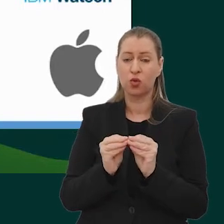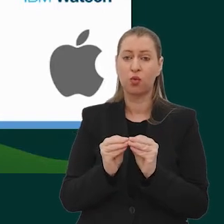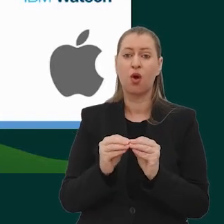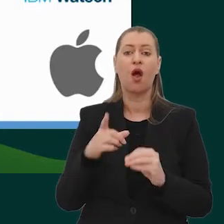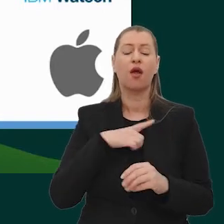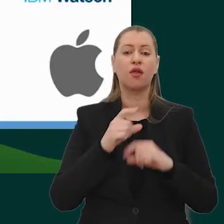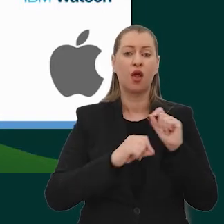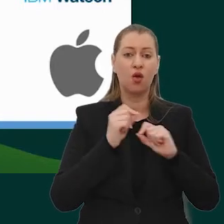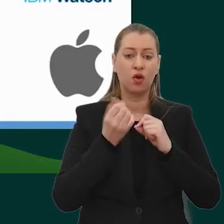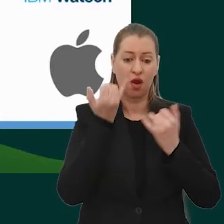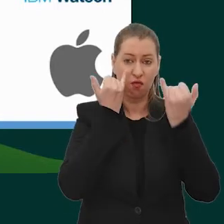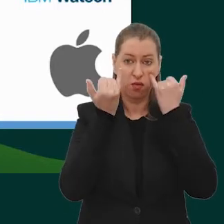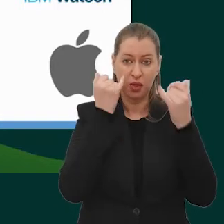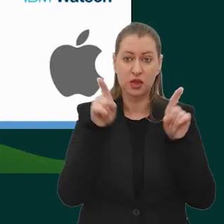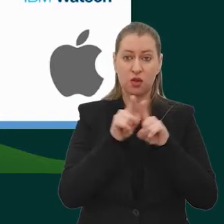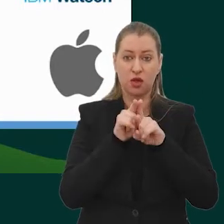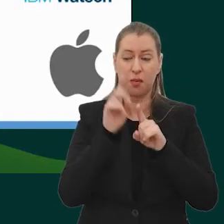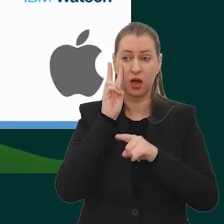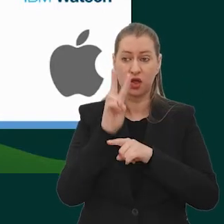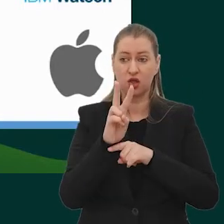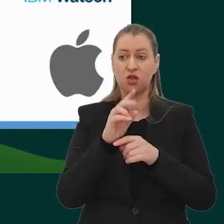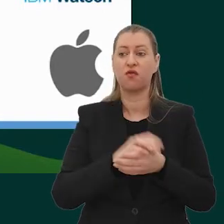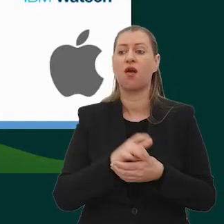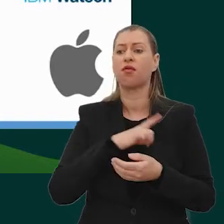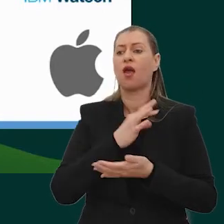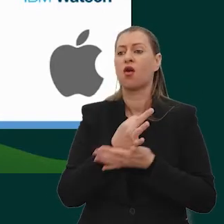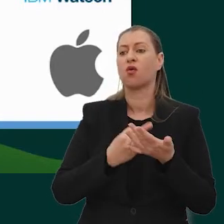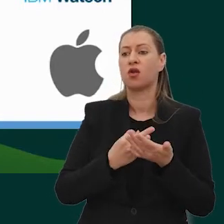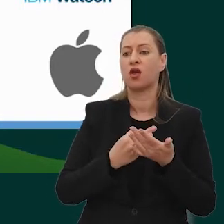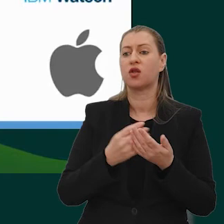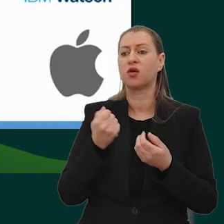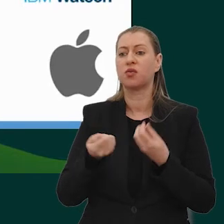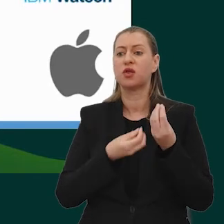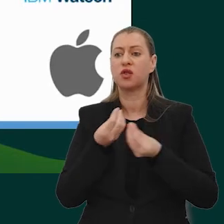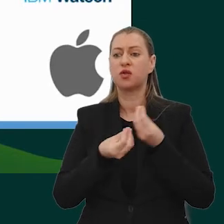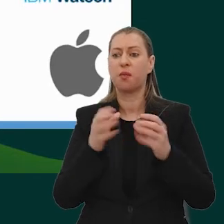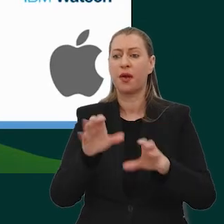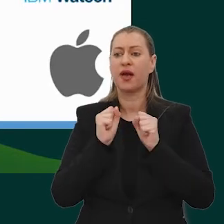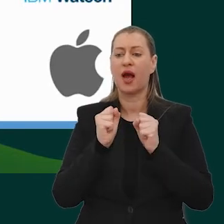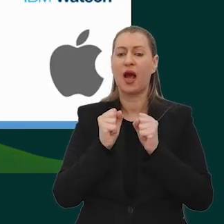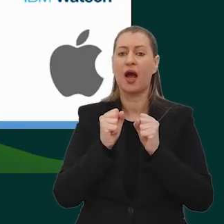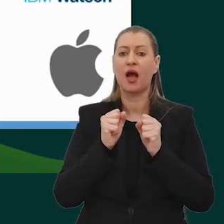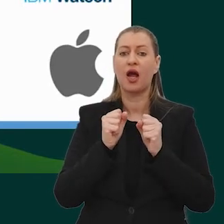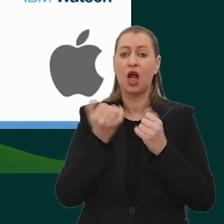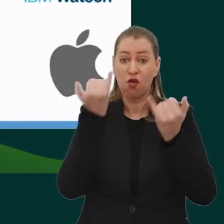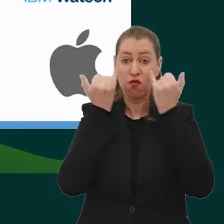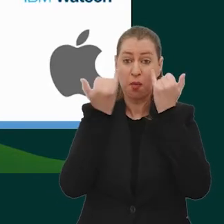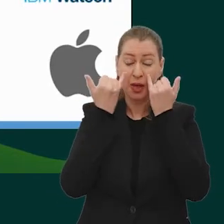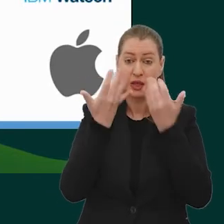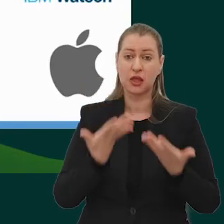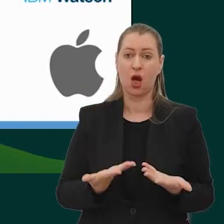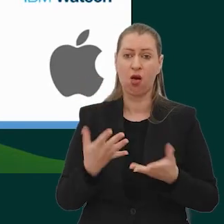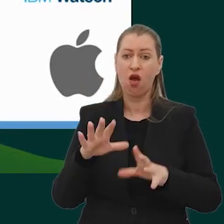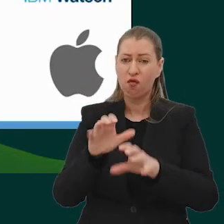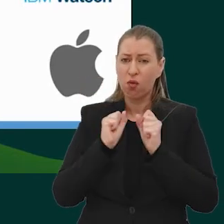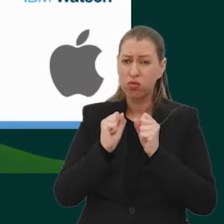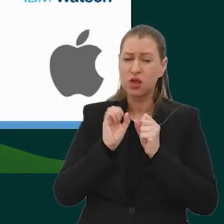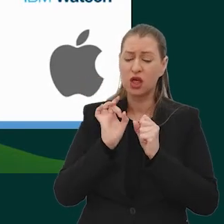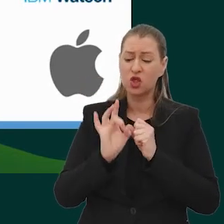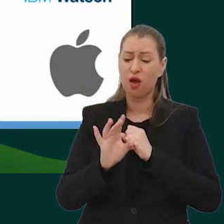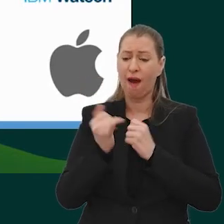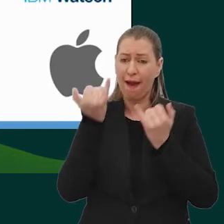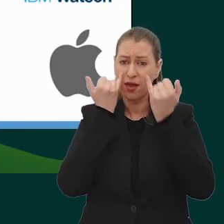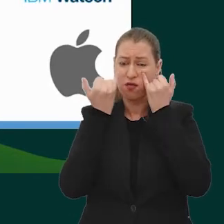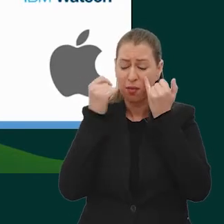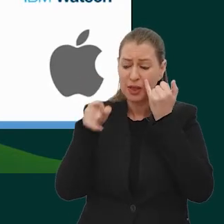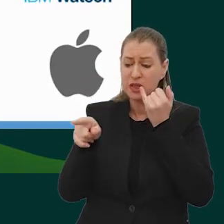informação, que é o que a gente viu antes de eu tenho um texto que eu preciso extrair os documentos. Então, eu vou buscar exatamente aquela informação